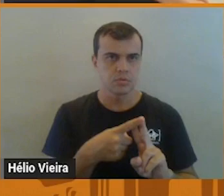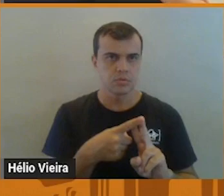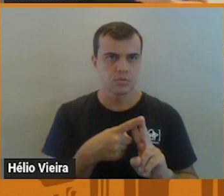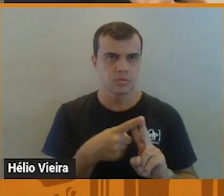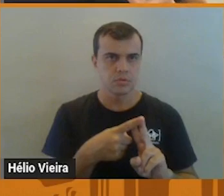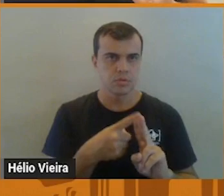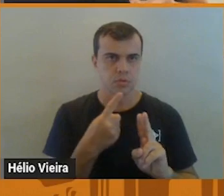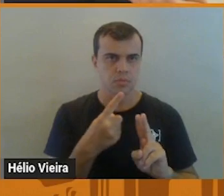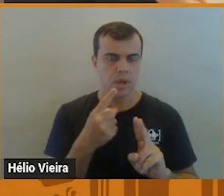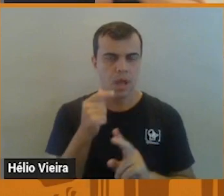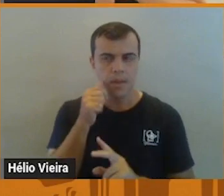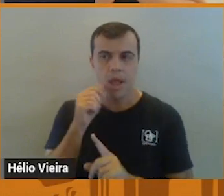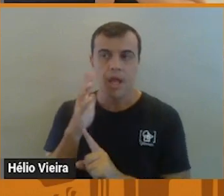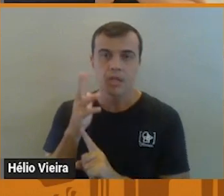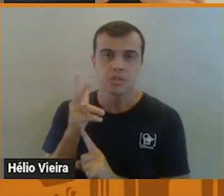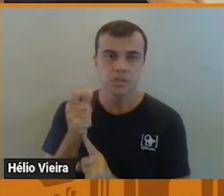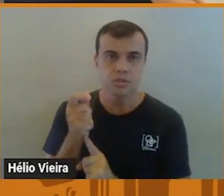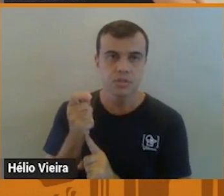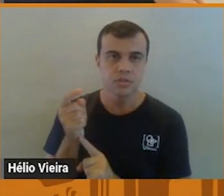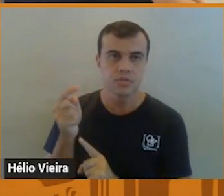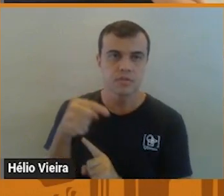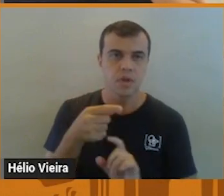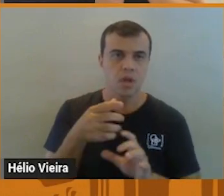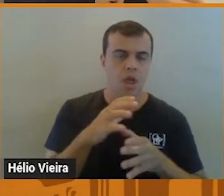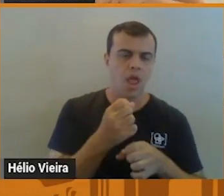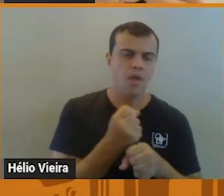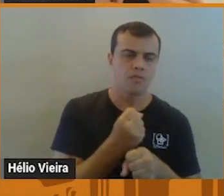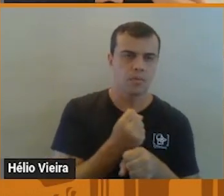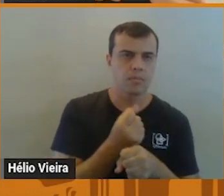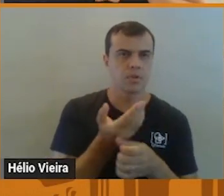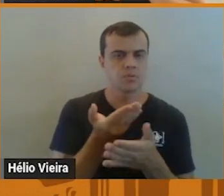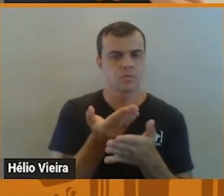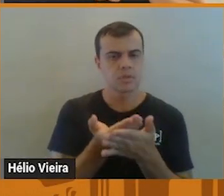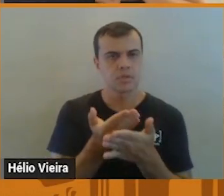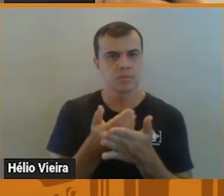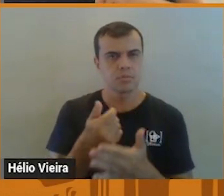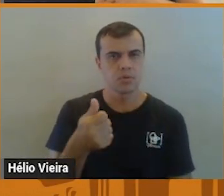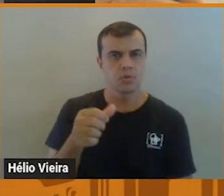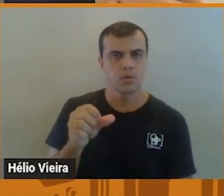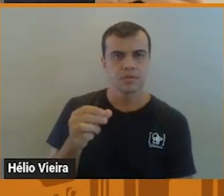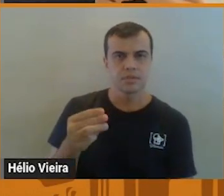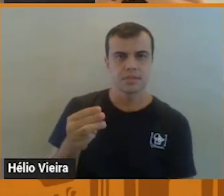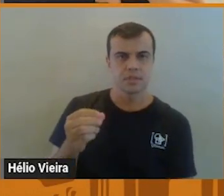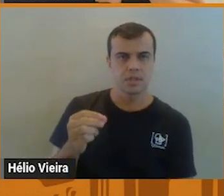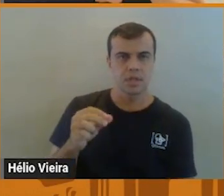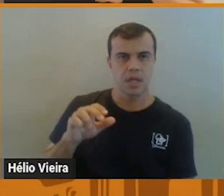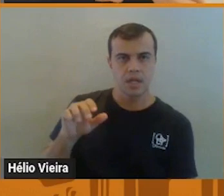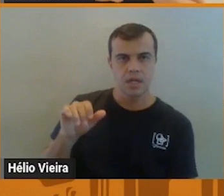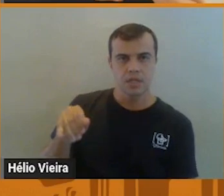uma artista que veio para a reforma educacional de 1930, que é a Jane Milde.